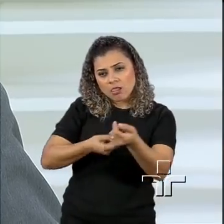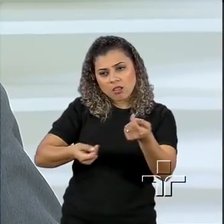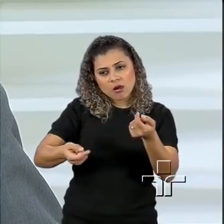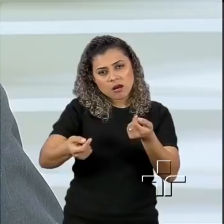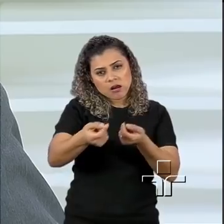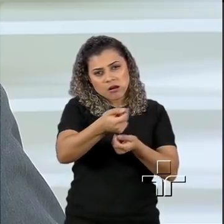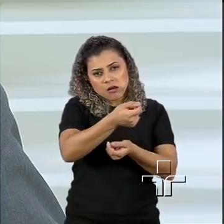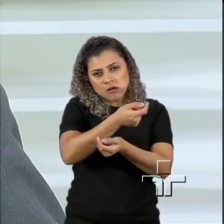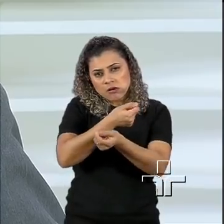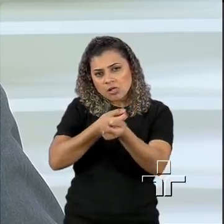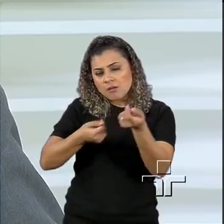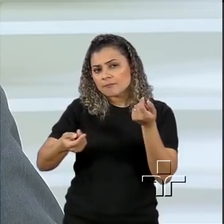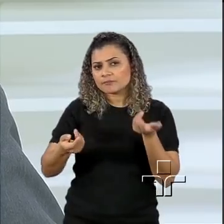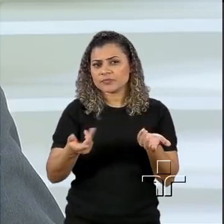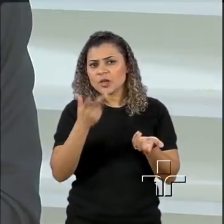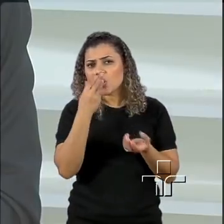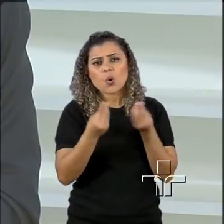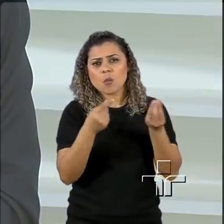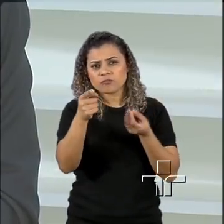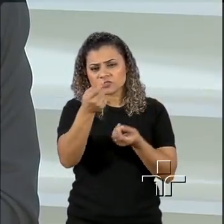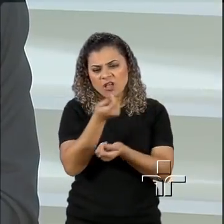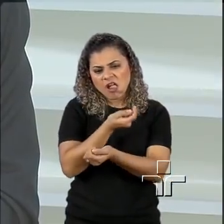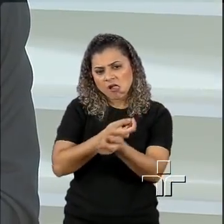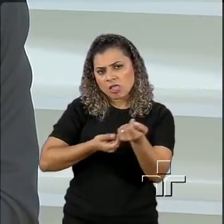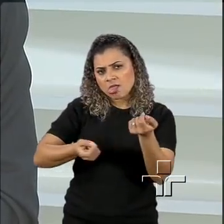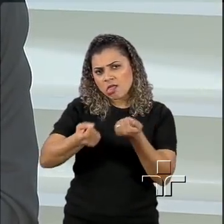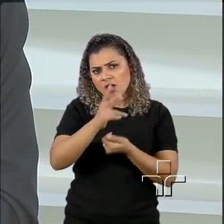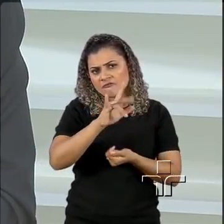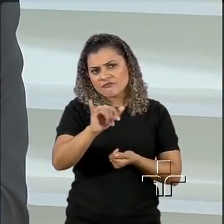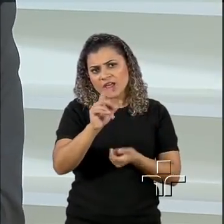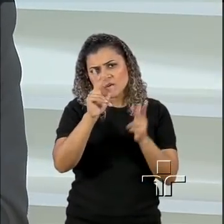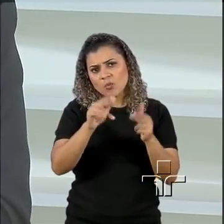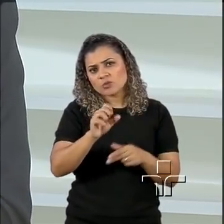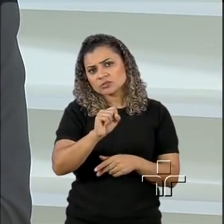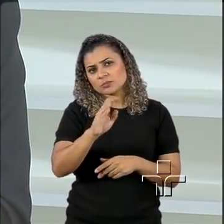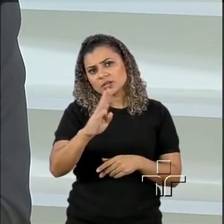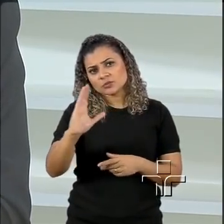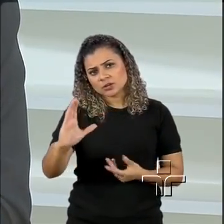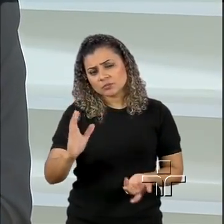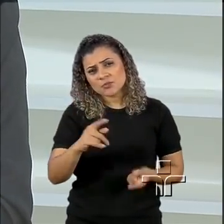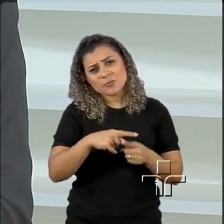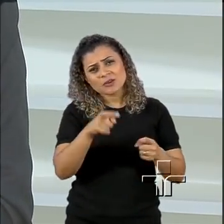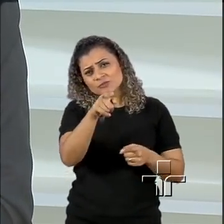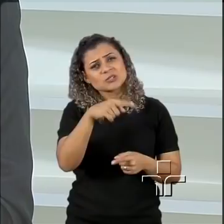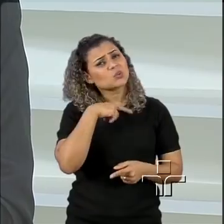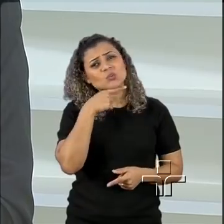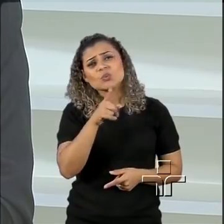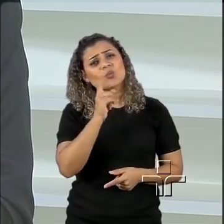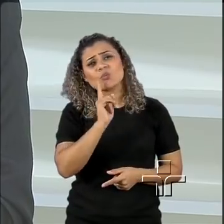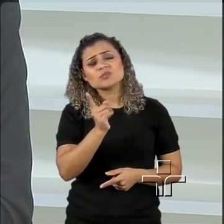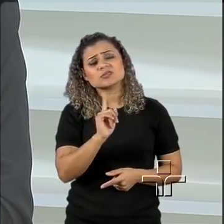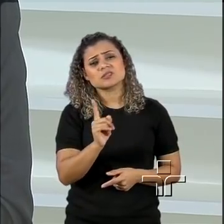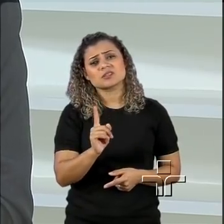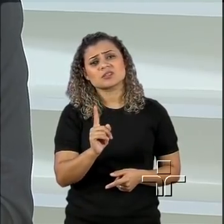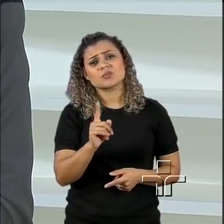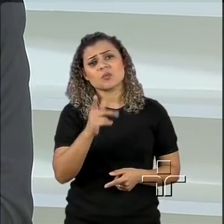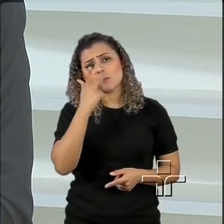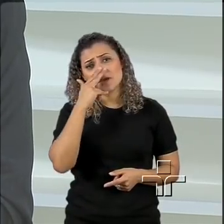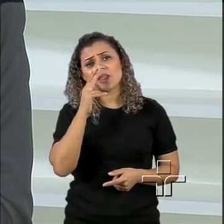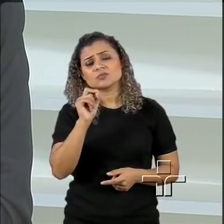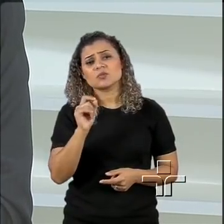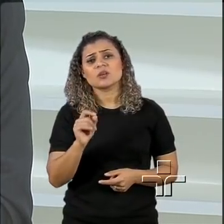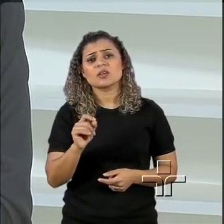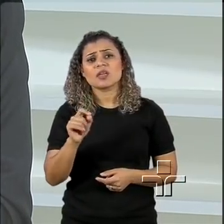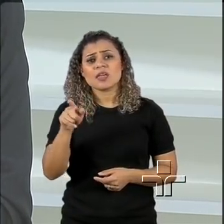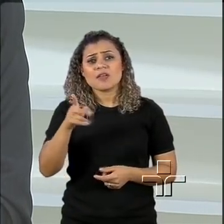paulista de que o senhor fez uma gestão exemplar em São Bernardo, se o senhor não conseguiu sequer colocar o candidato à sua sucessão no